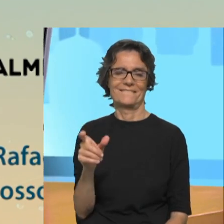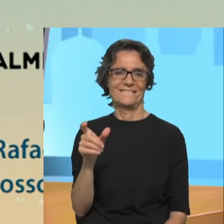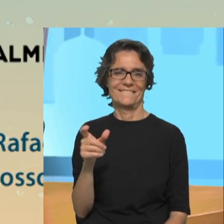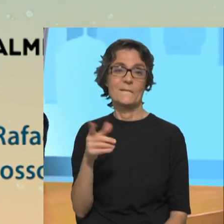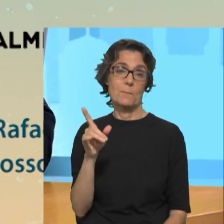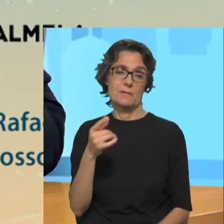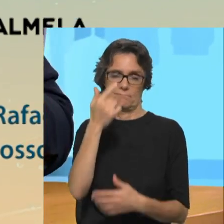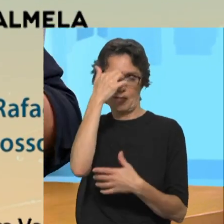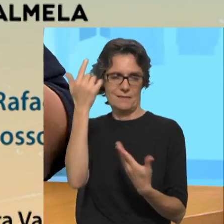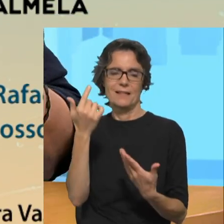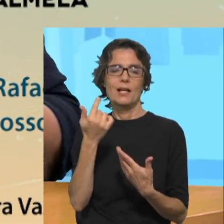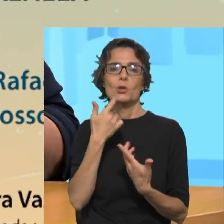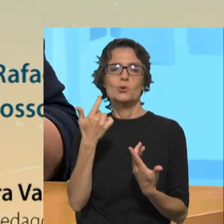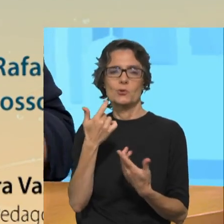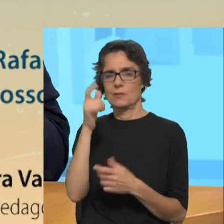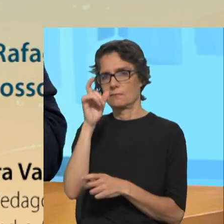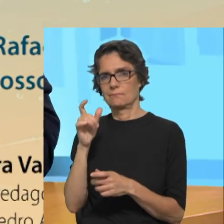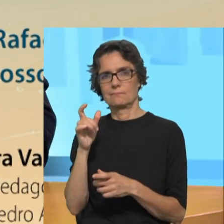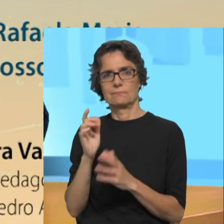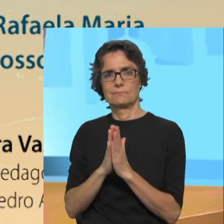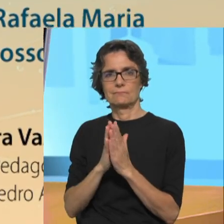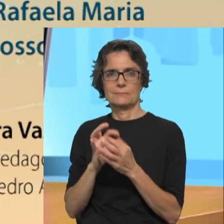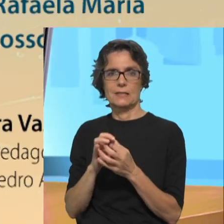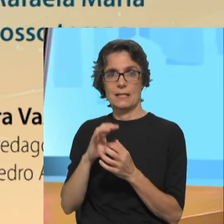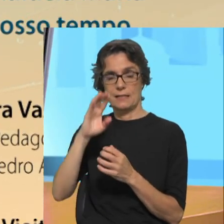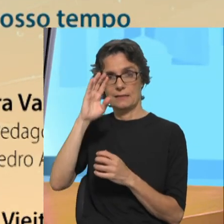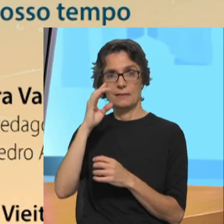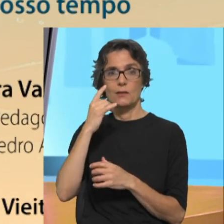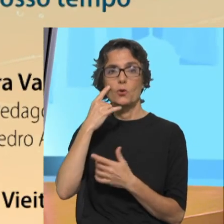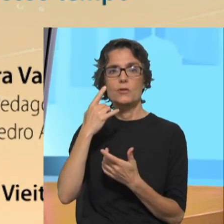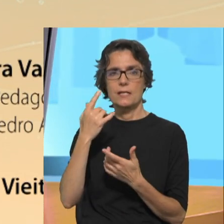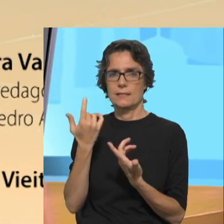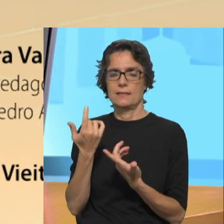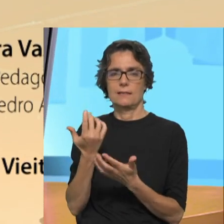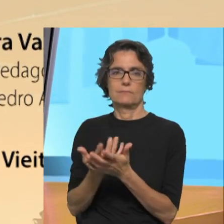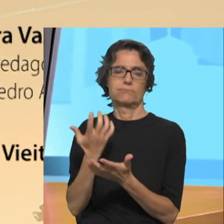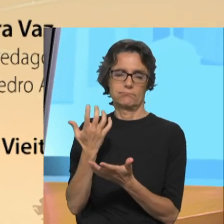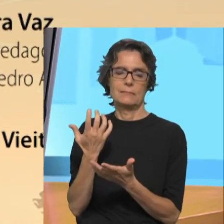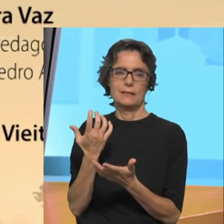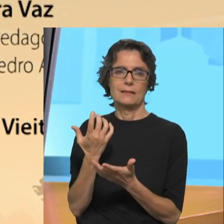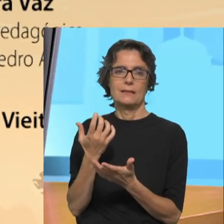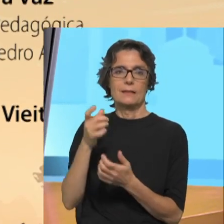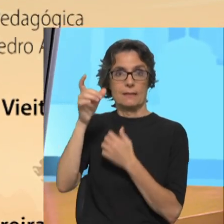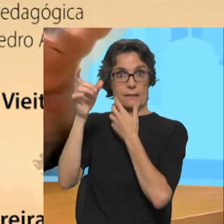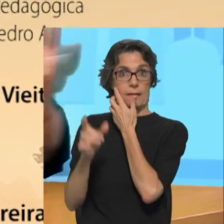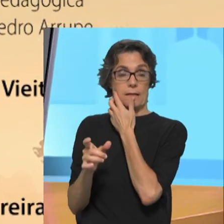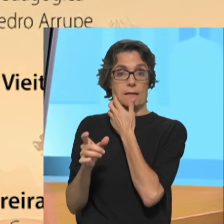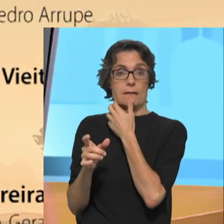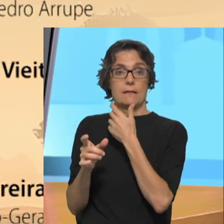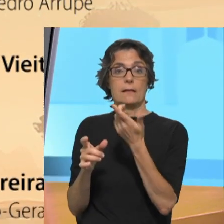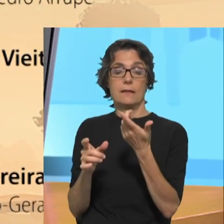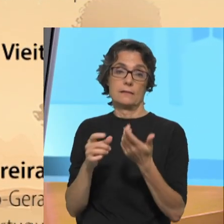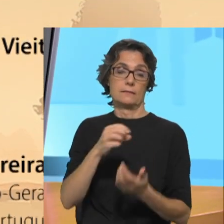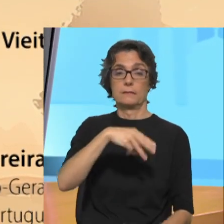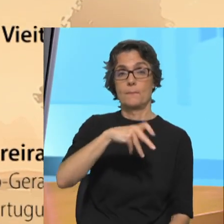os religiosos ou todos os fundadores têm esta relação, mesmo de movimentos que não sejam de igreja, mas seguem o Martin Luther